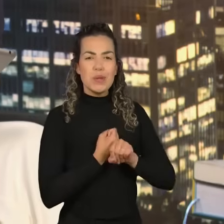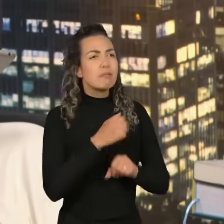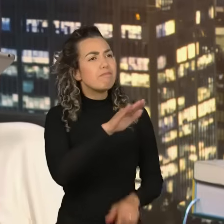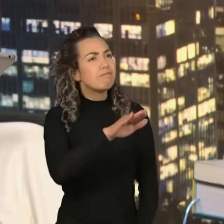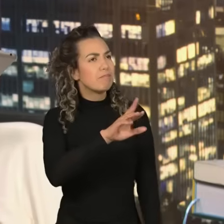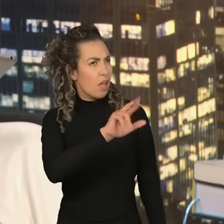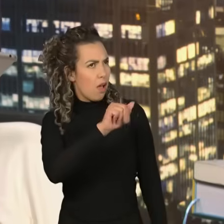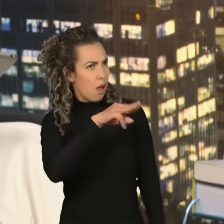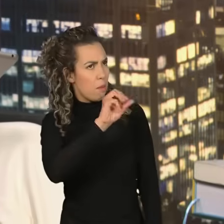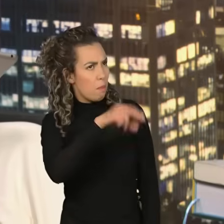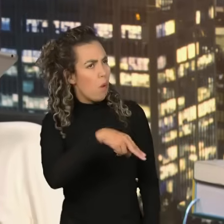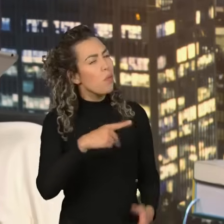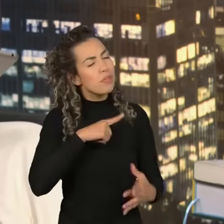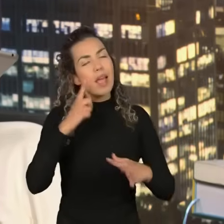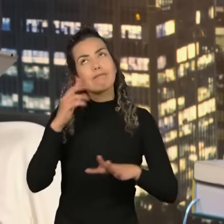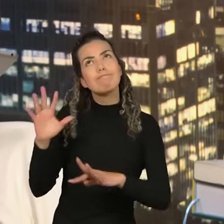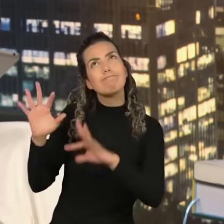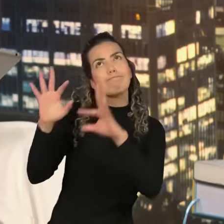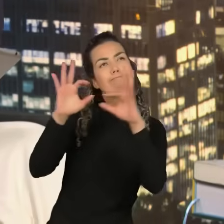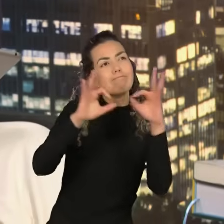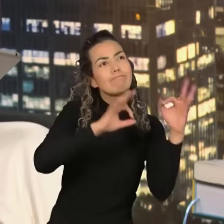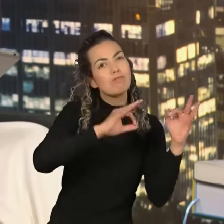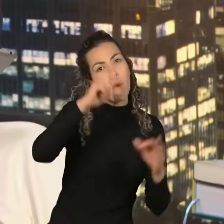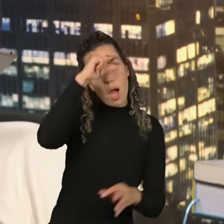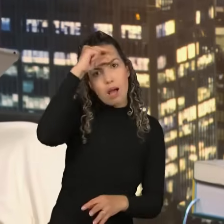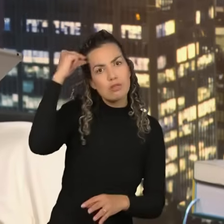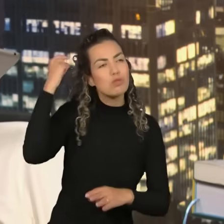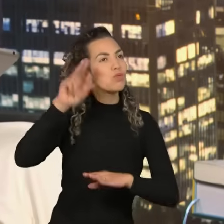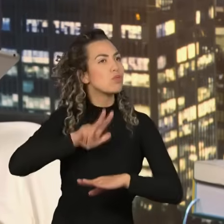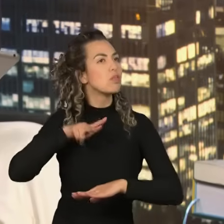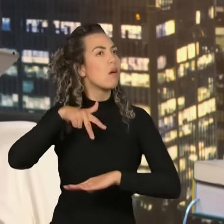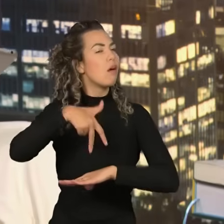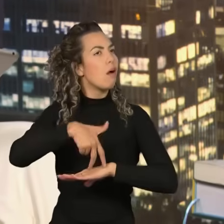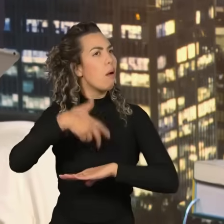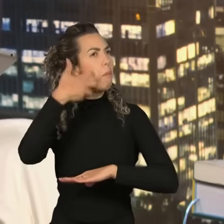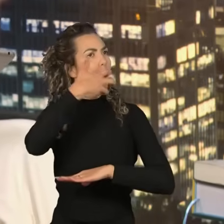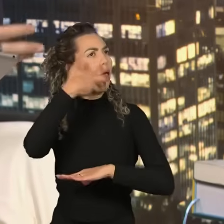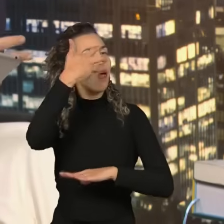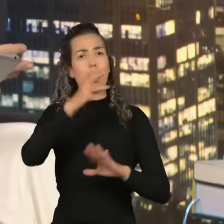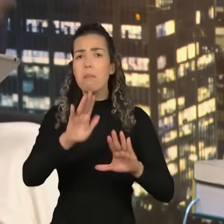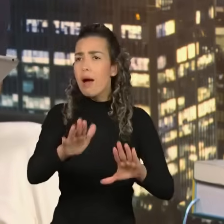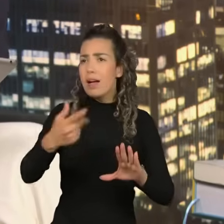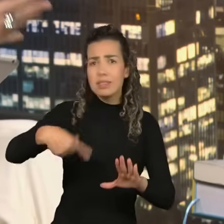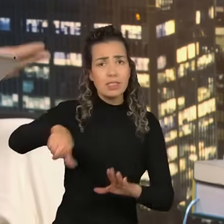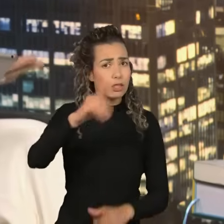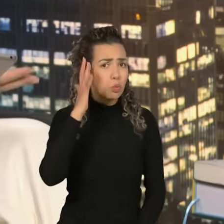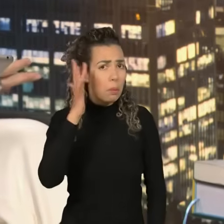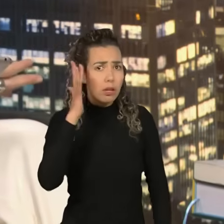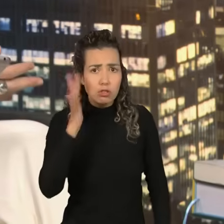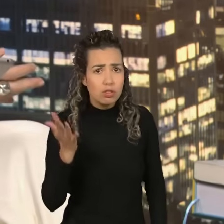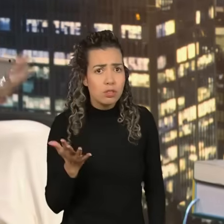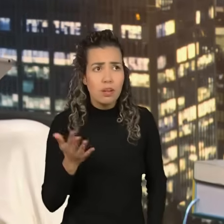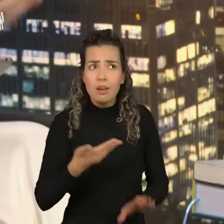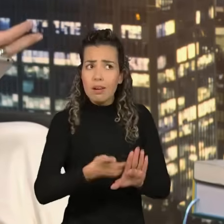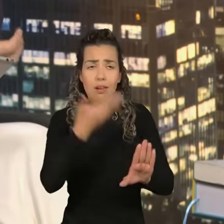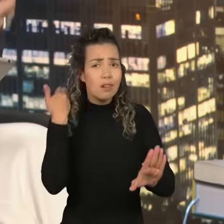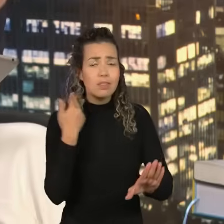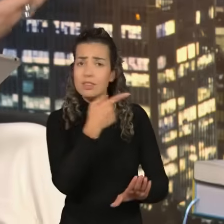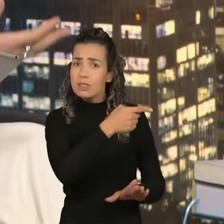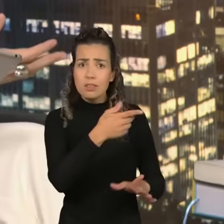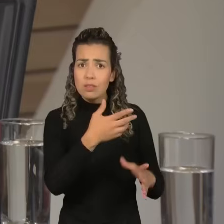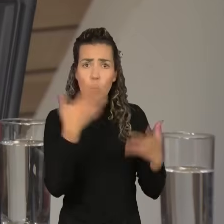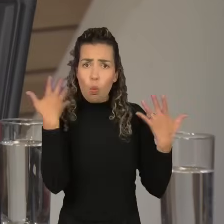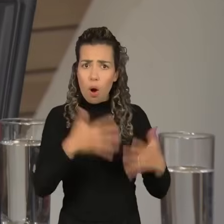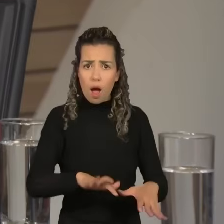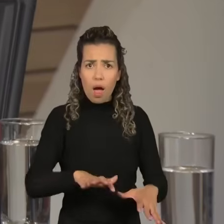vê nos arquivos o Cazuza no palco cantando, não tem ideia de que no começo ele não queria que as pessoas soubessem que ele